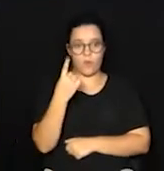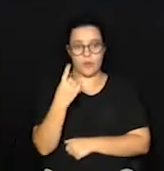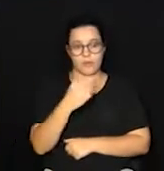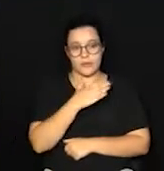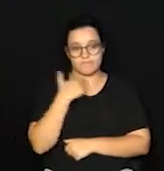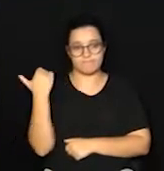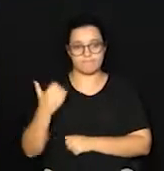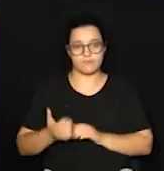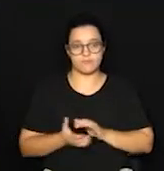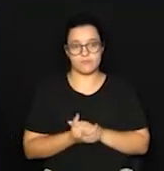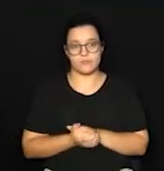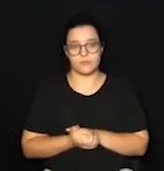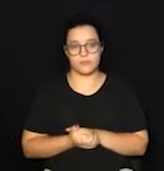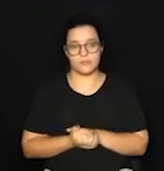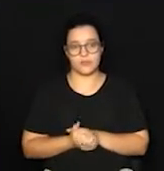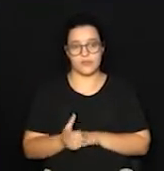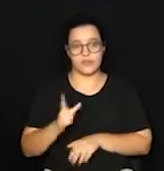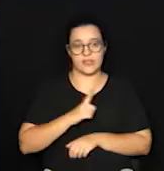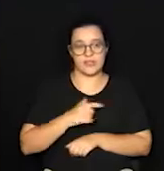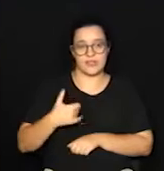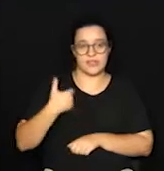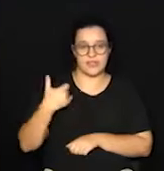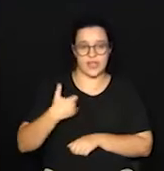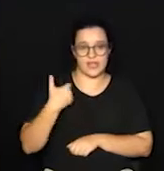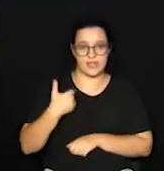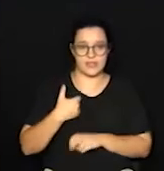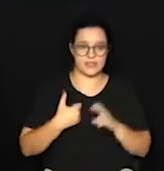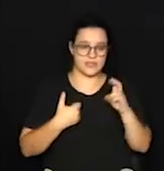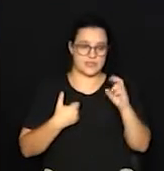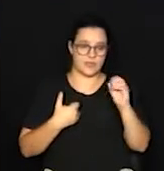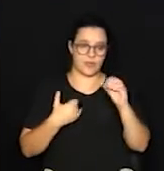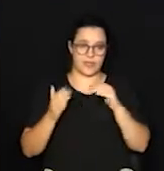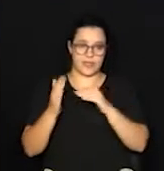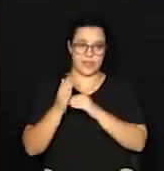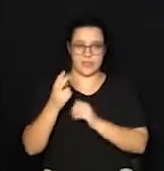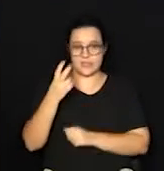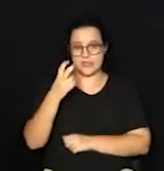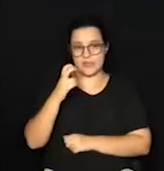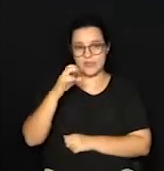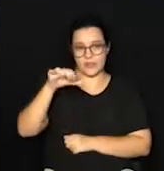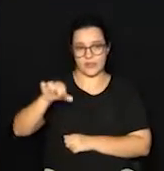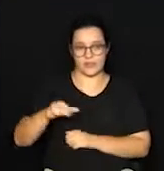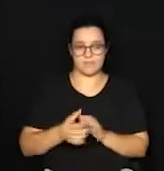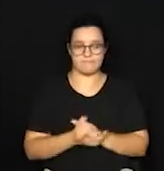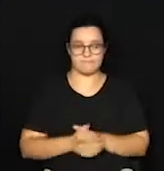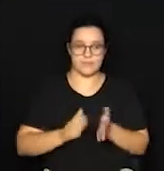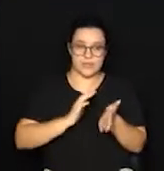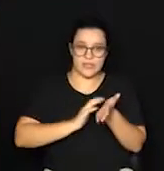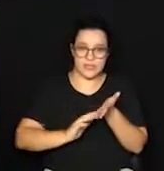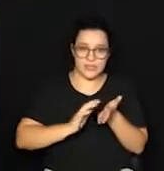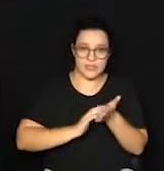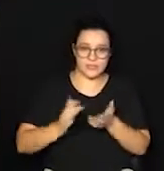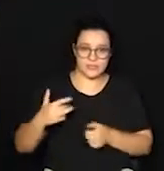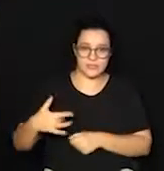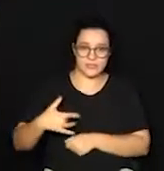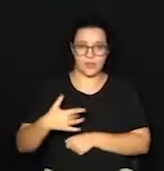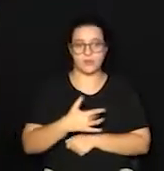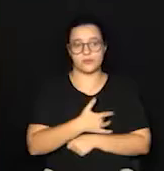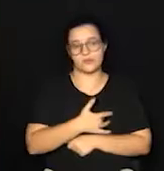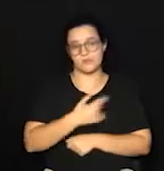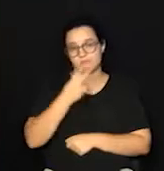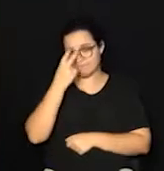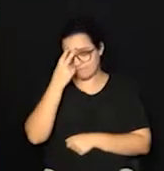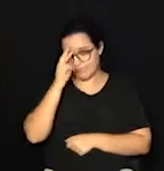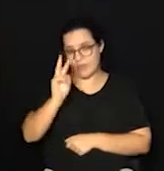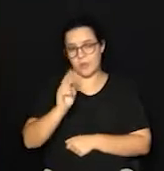vítima era com idade entre 50 e 59 anos. A Secretaria de Saúde salientou que, dentre essas